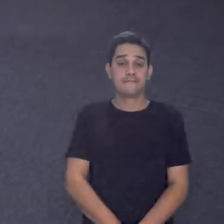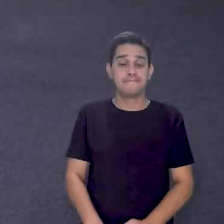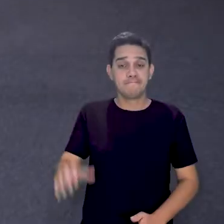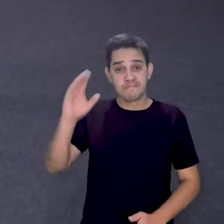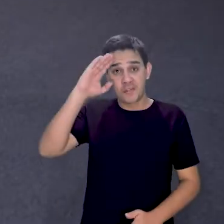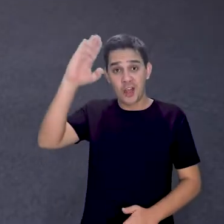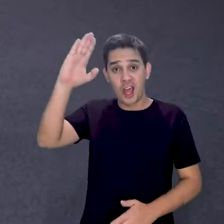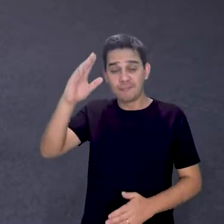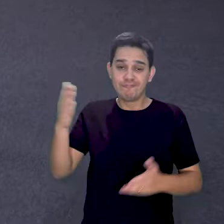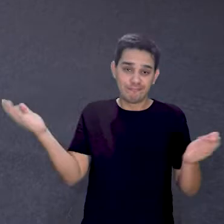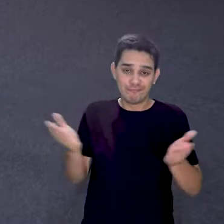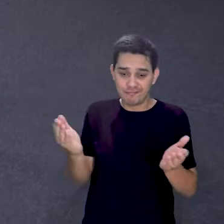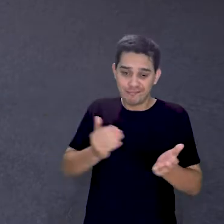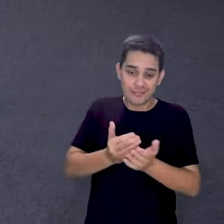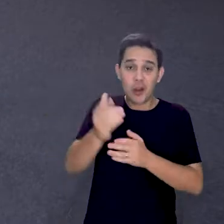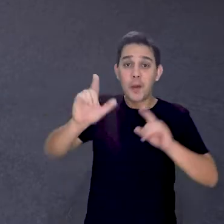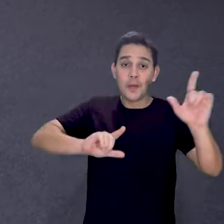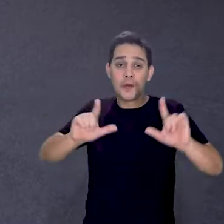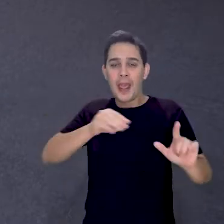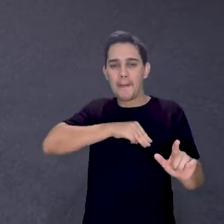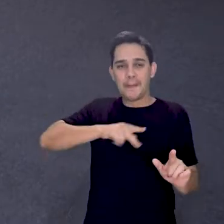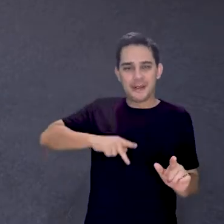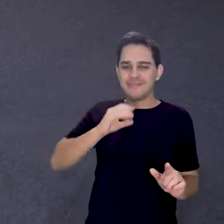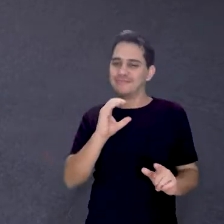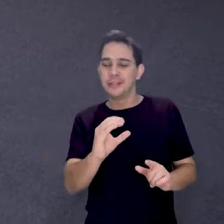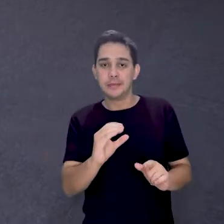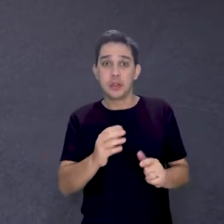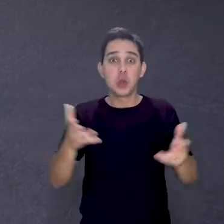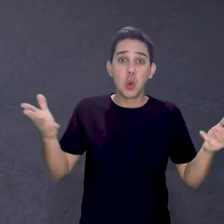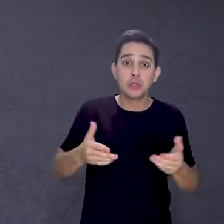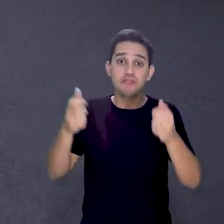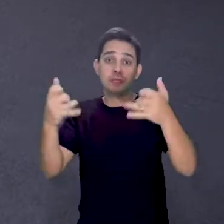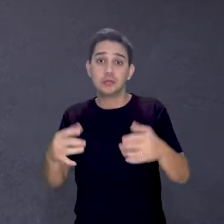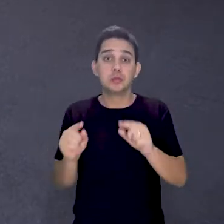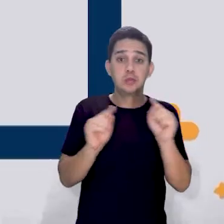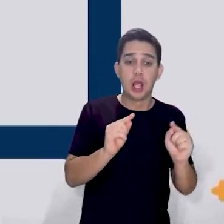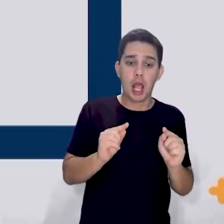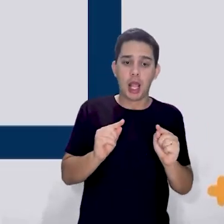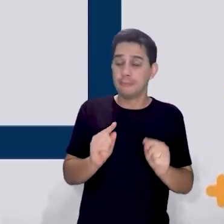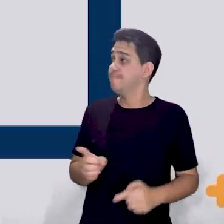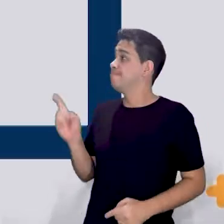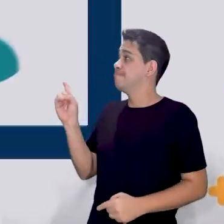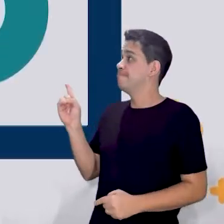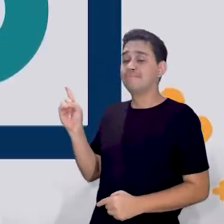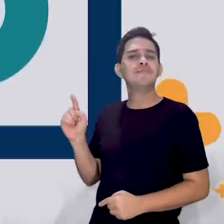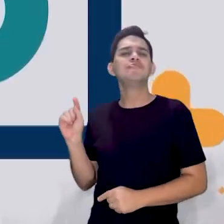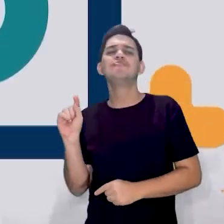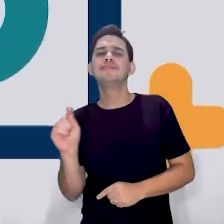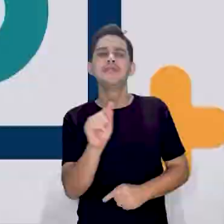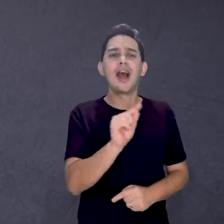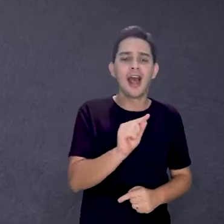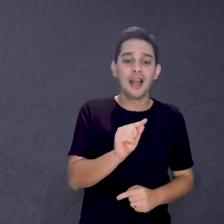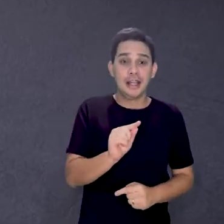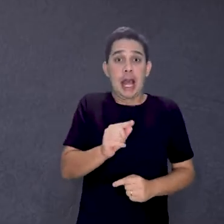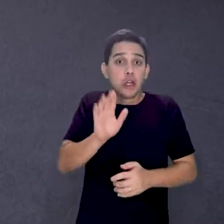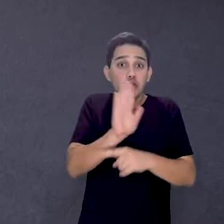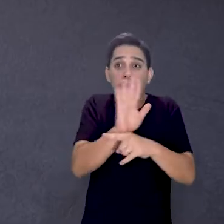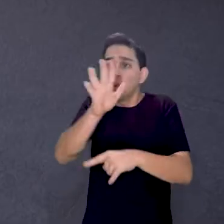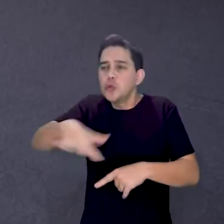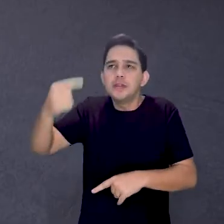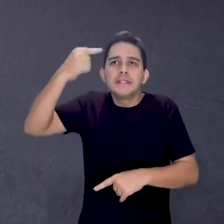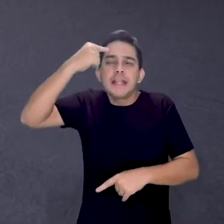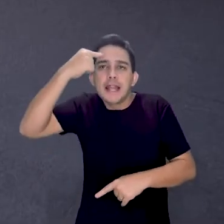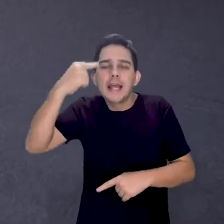Olá, começa agora mais um MP Cidadão. E no programa de hoje você vai conhecer a campanha MP Mais Seguro, que busca conscientizar